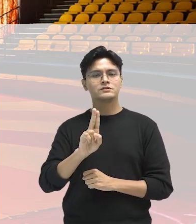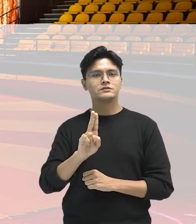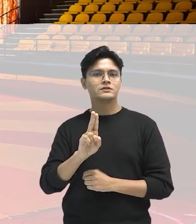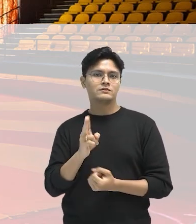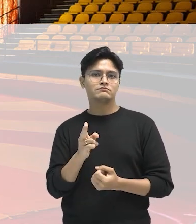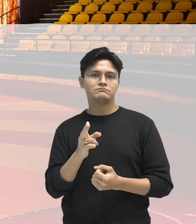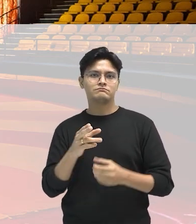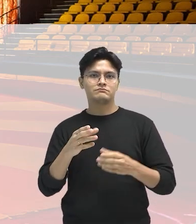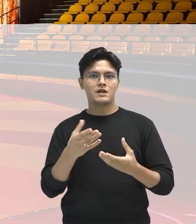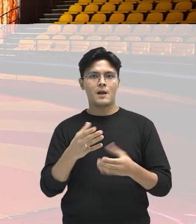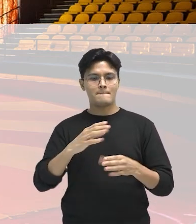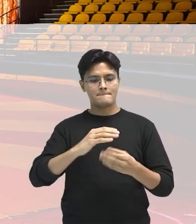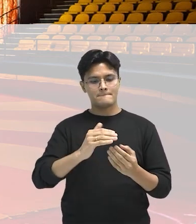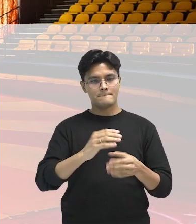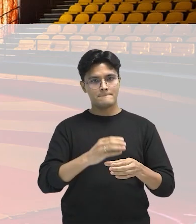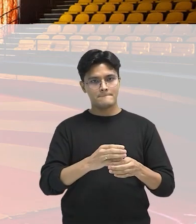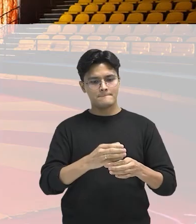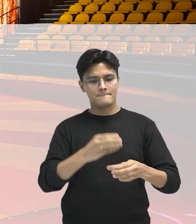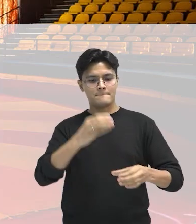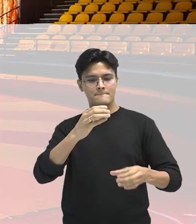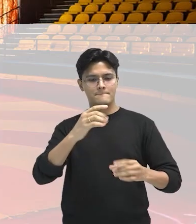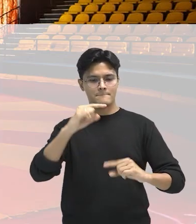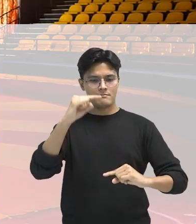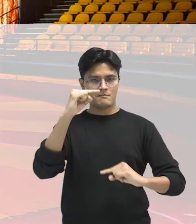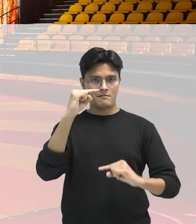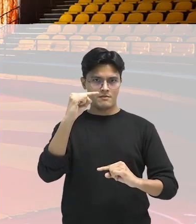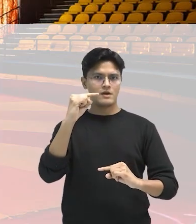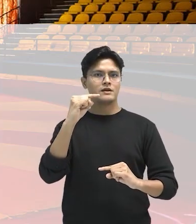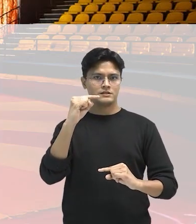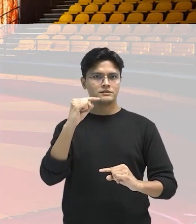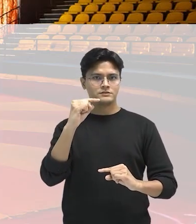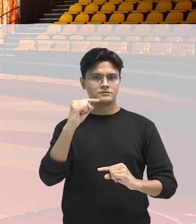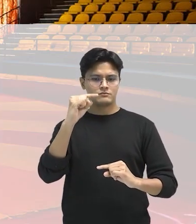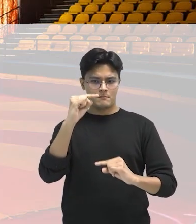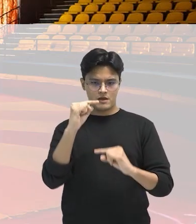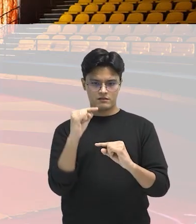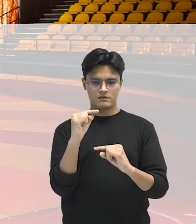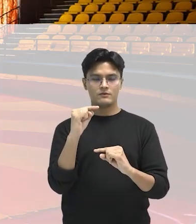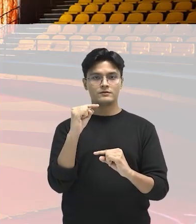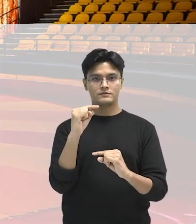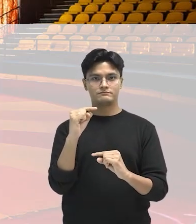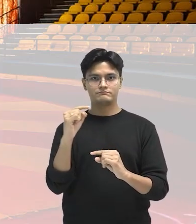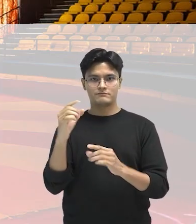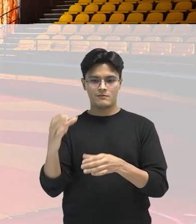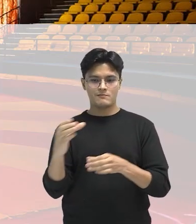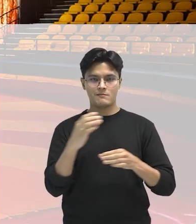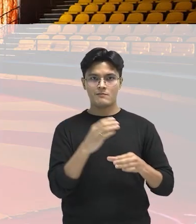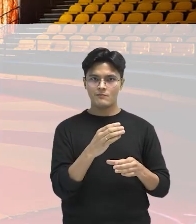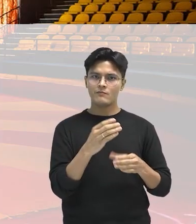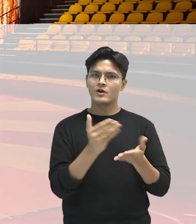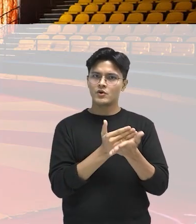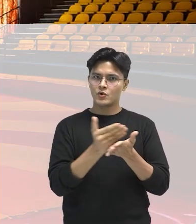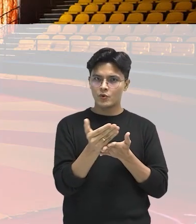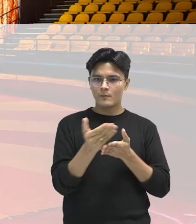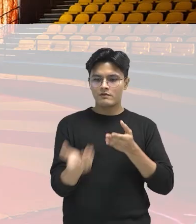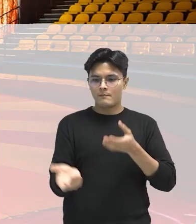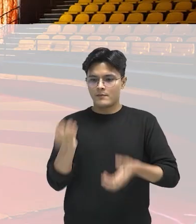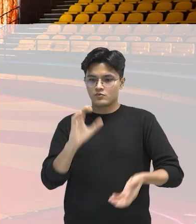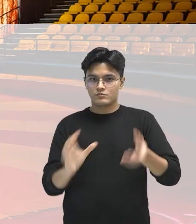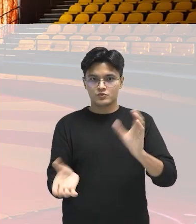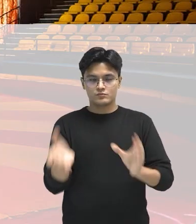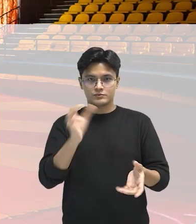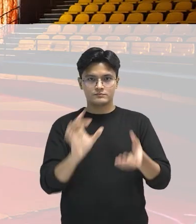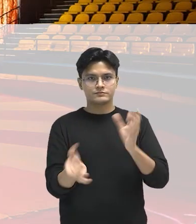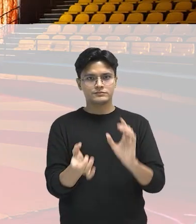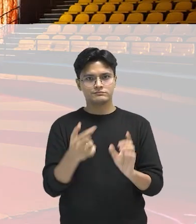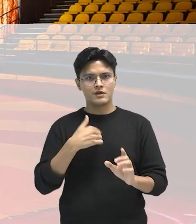da garrafa PET. Né? Você pega uma garrafa PET menorzinha e começa a manuseá-las. No